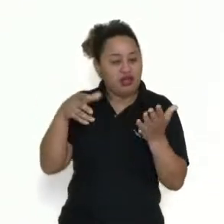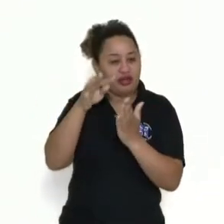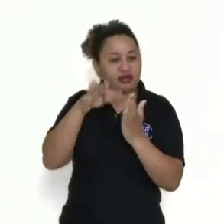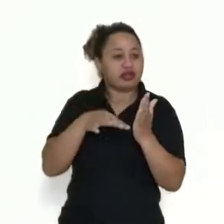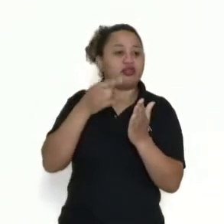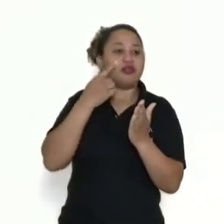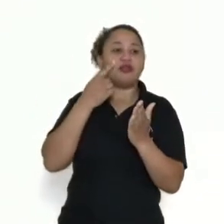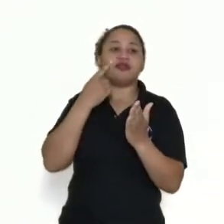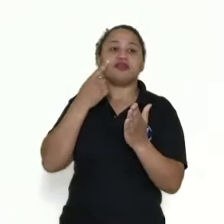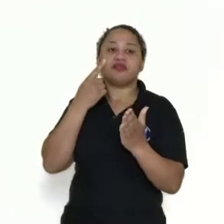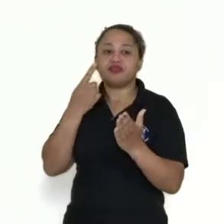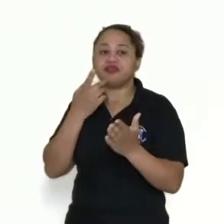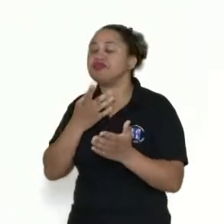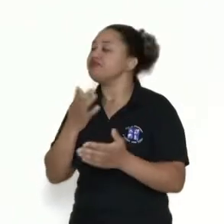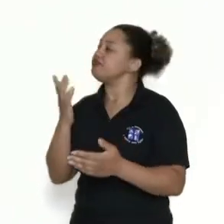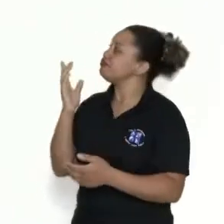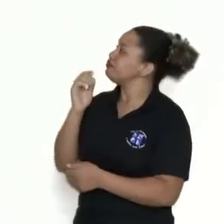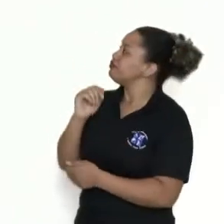de compostos,